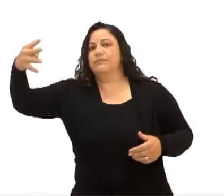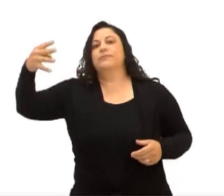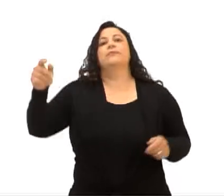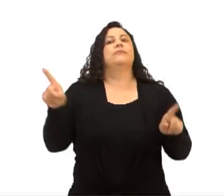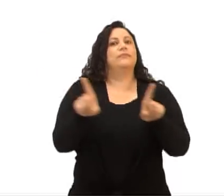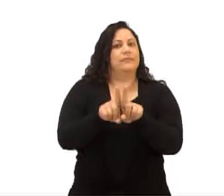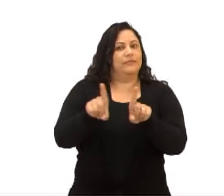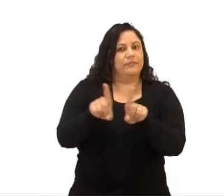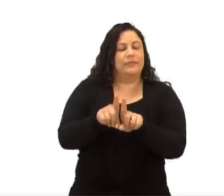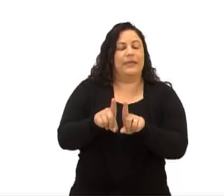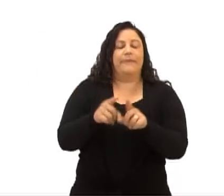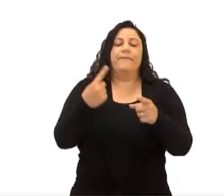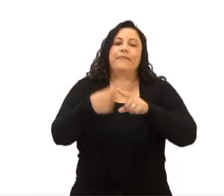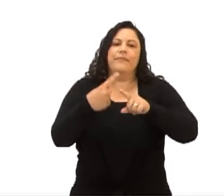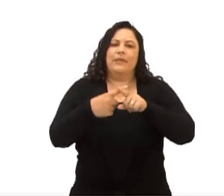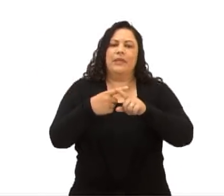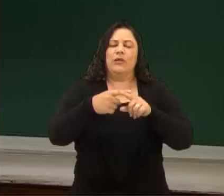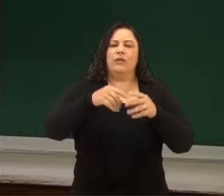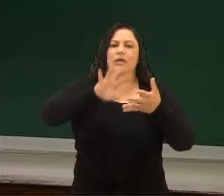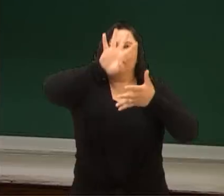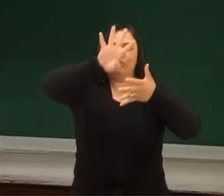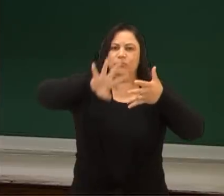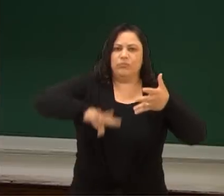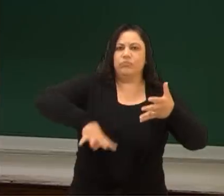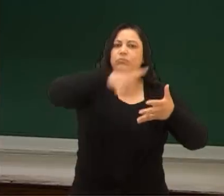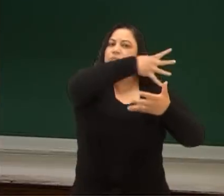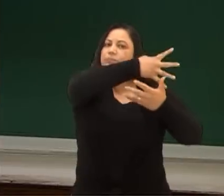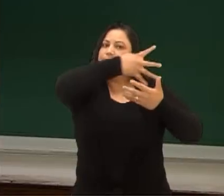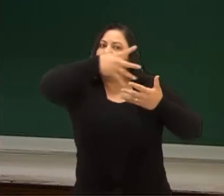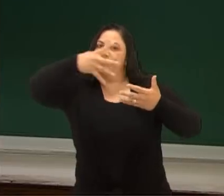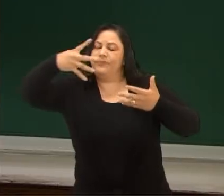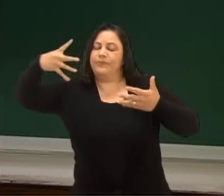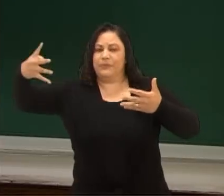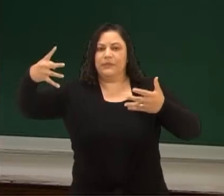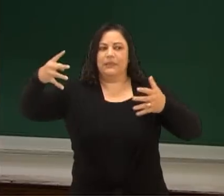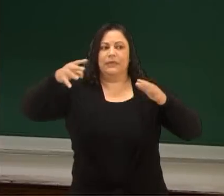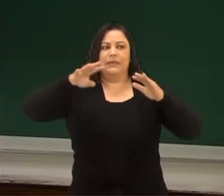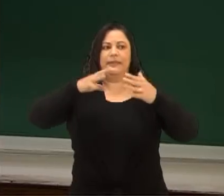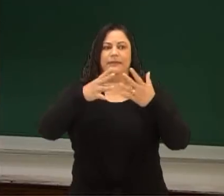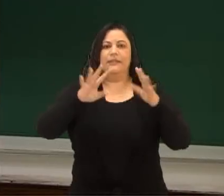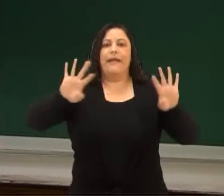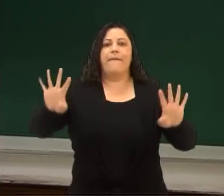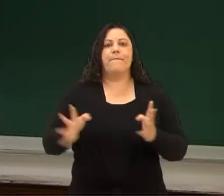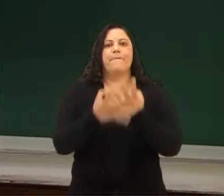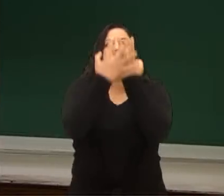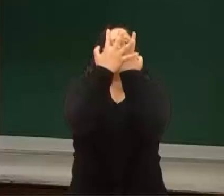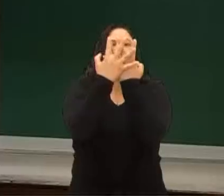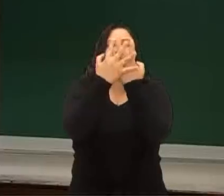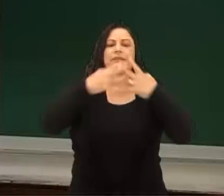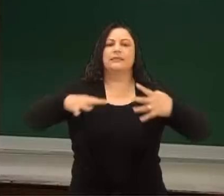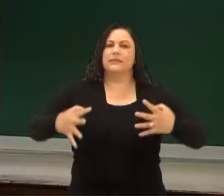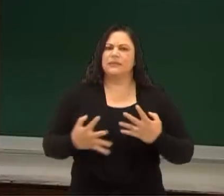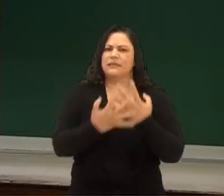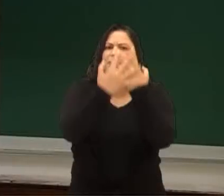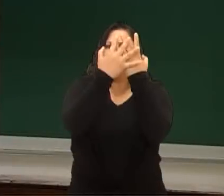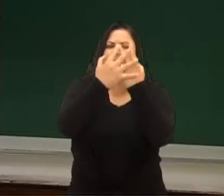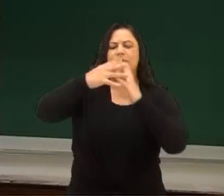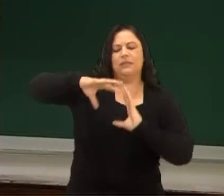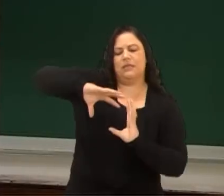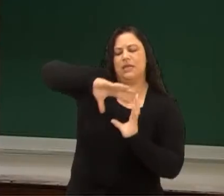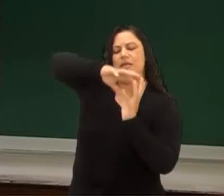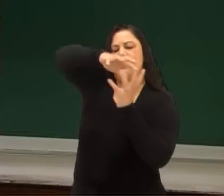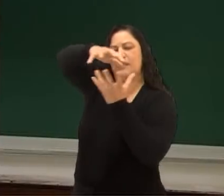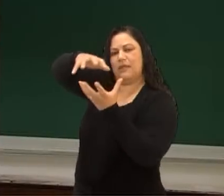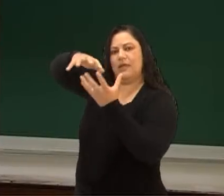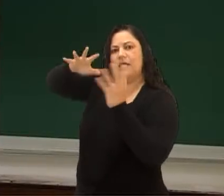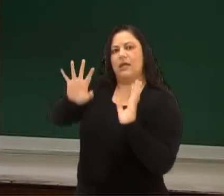porque o conjunto das linhas paralelas e verticais, elas fazem uma espécie de uma rede em volta da Terra,